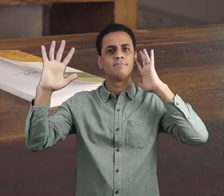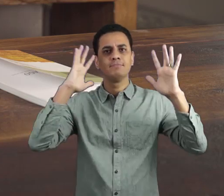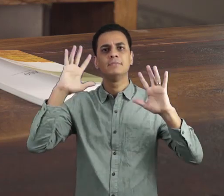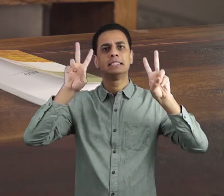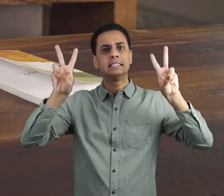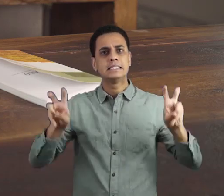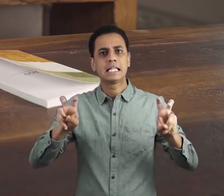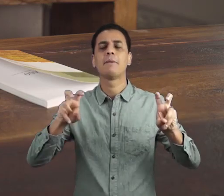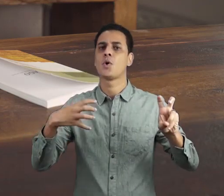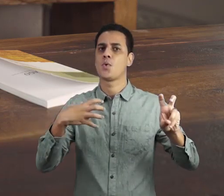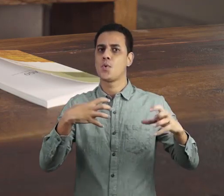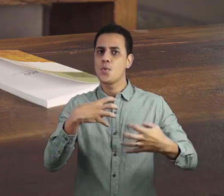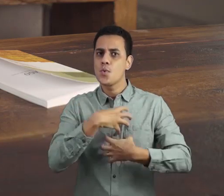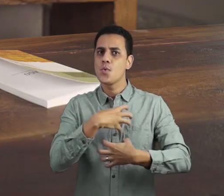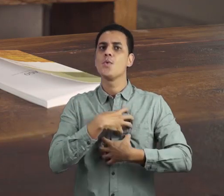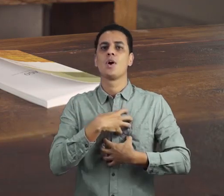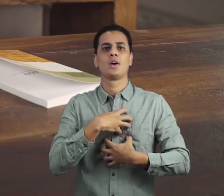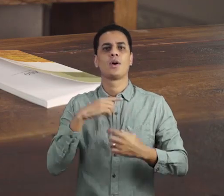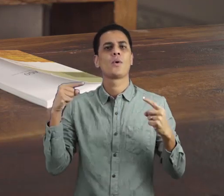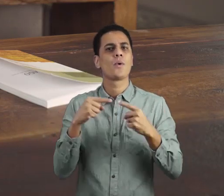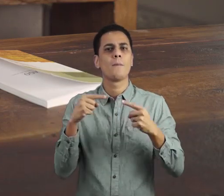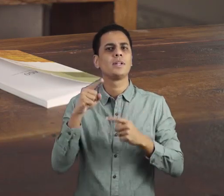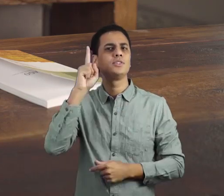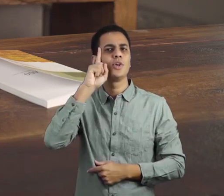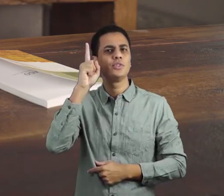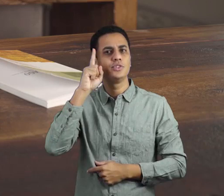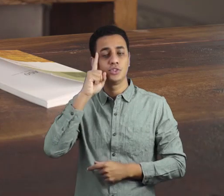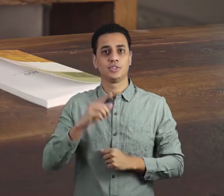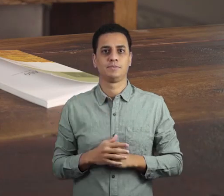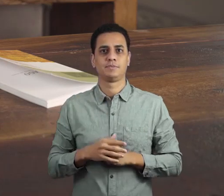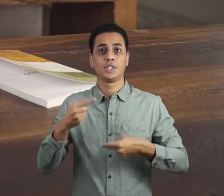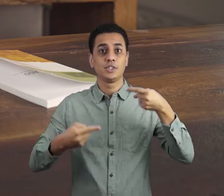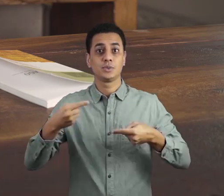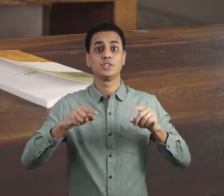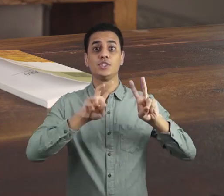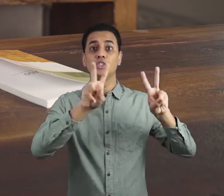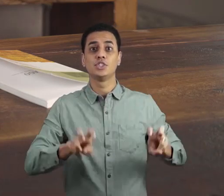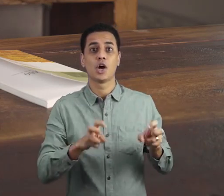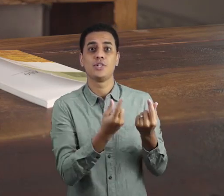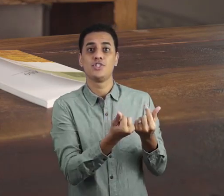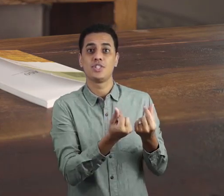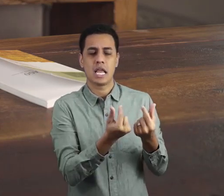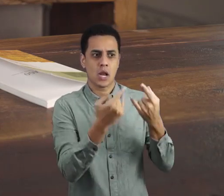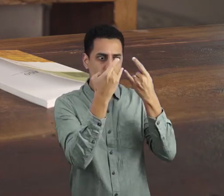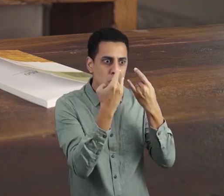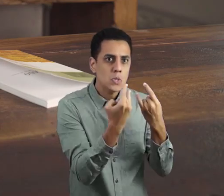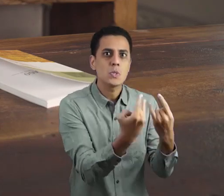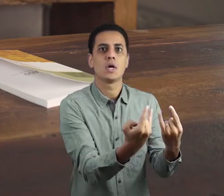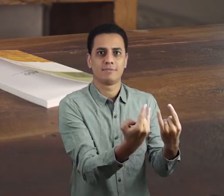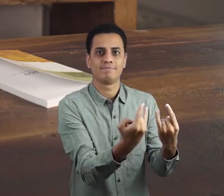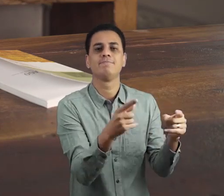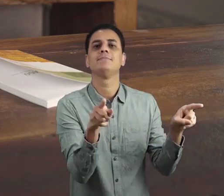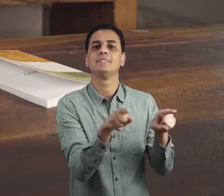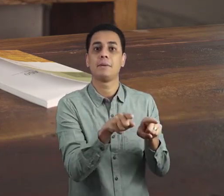sobre algo tão profundo que tem a ver com o nosso dia a dia. Nós vamos falar de dinheiro, nós vamos falar de ganância,